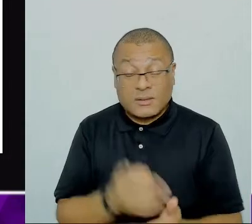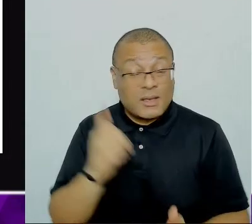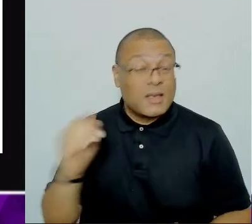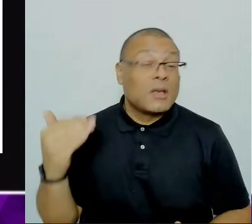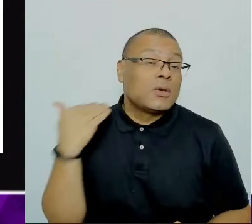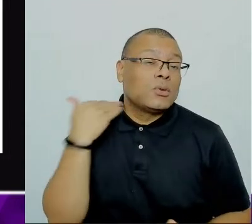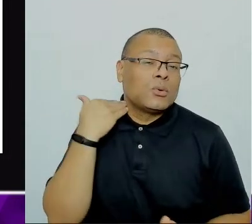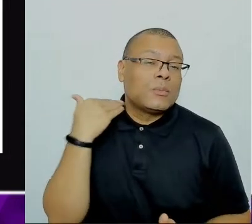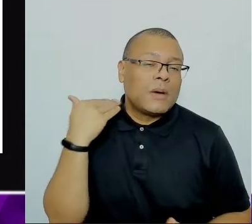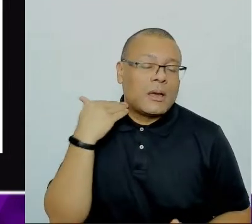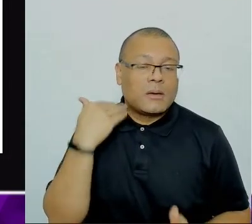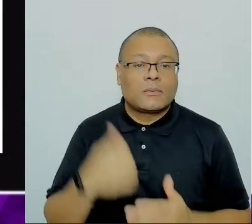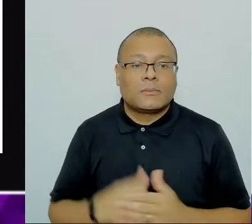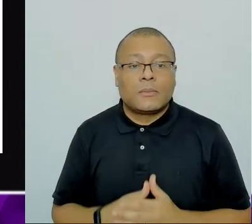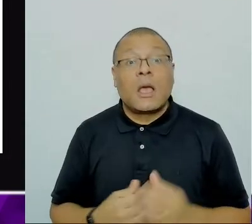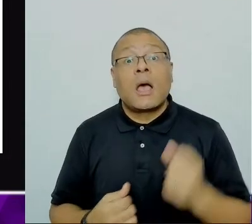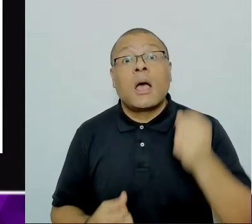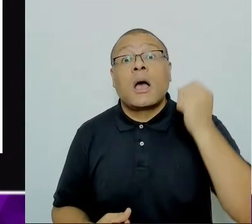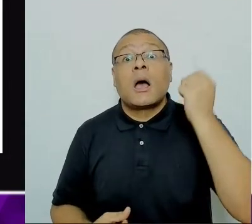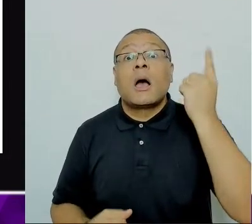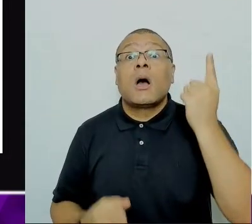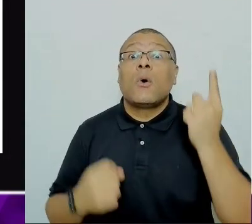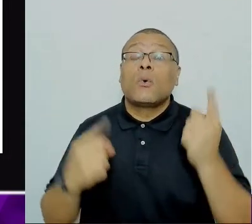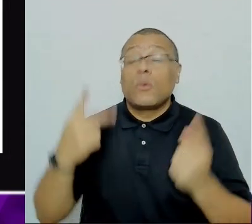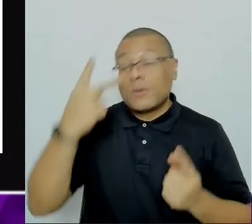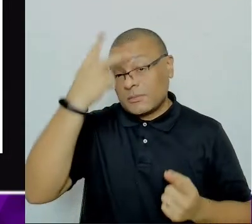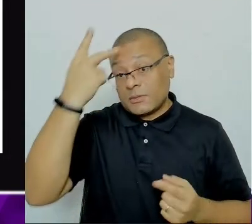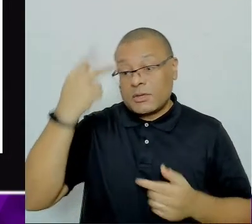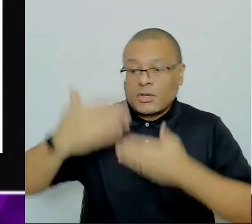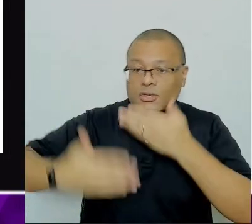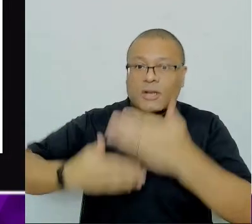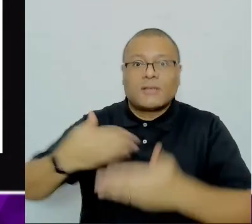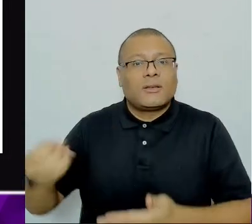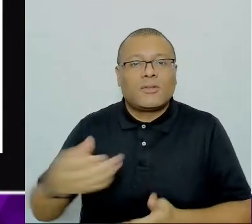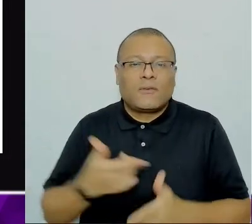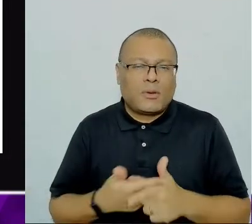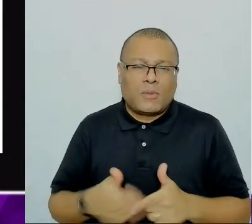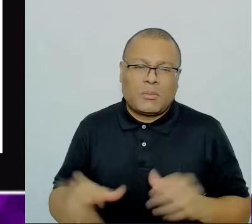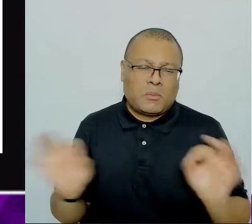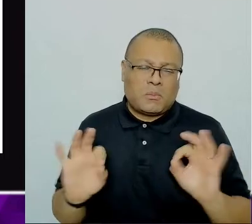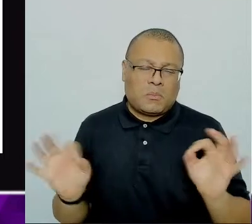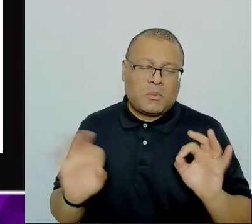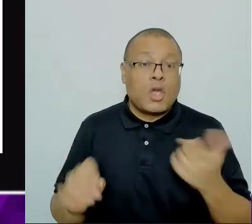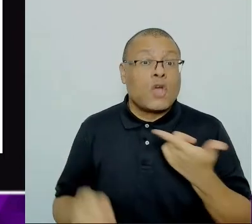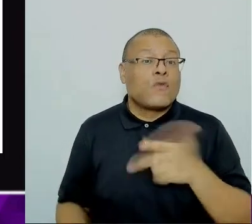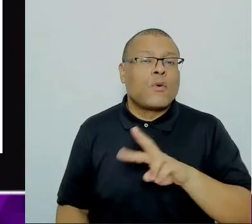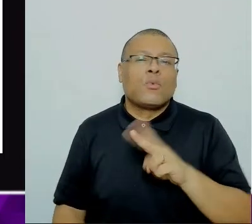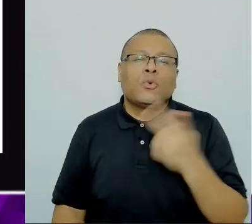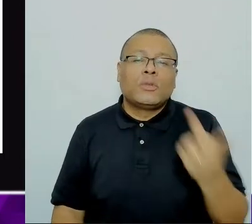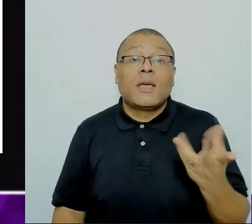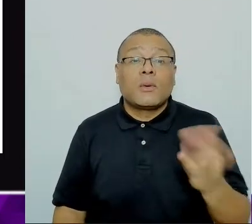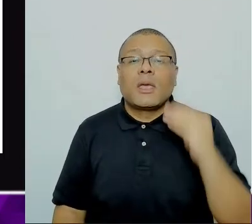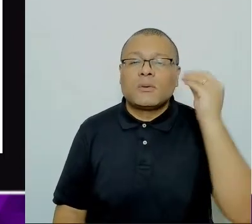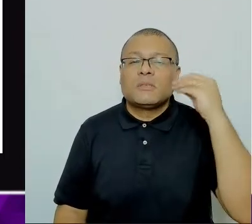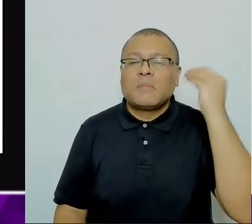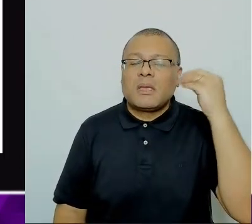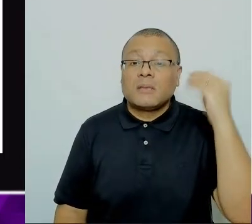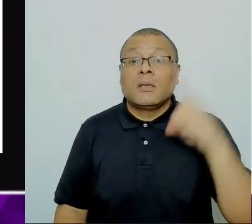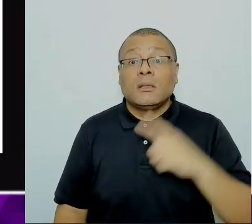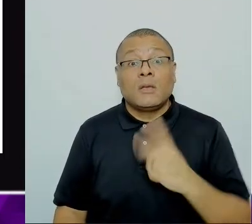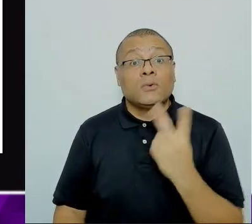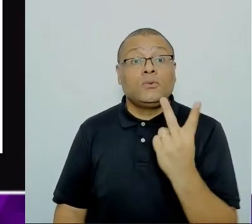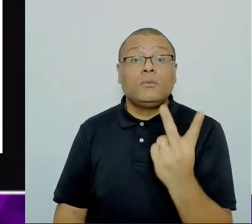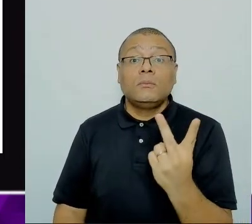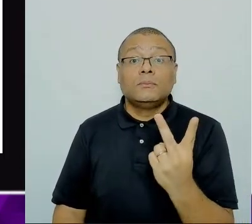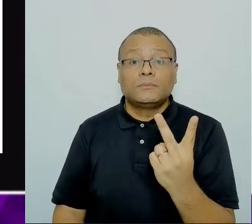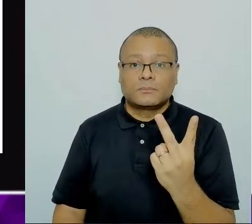ainda. Algumas pessoas, gerações mais novas, não tem nenhum problema. Vou para outra porque eu quero a experiência. Então tem os dois lados. Dá